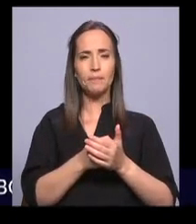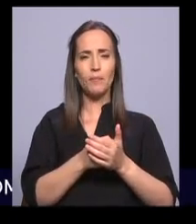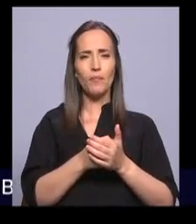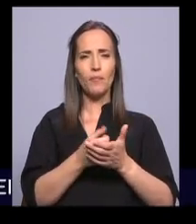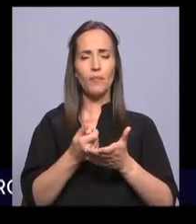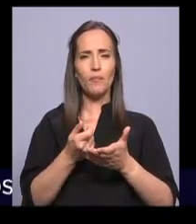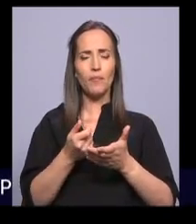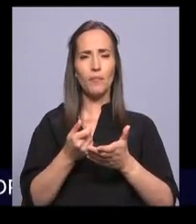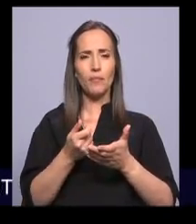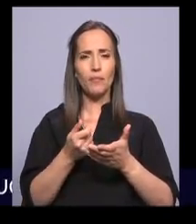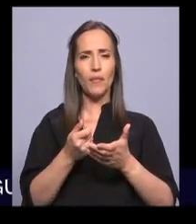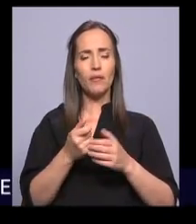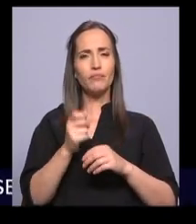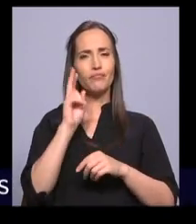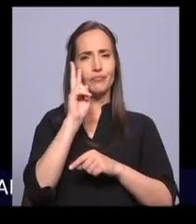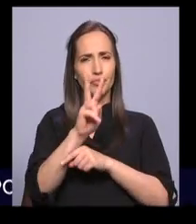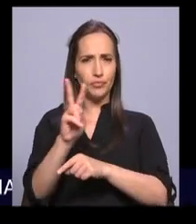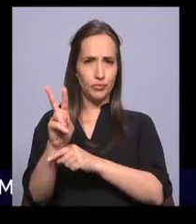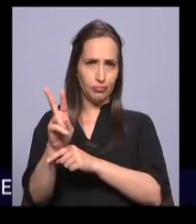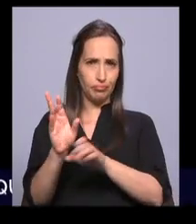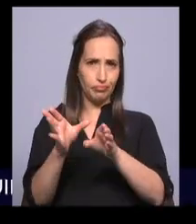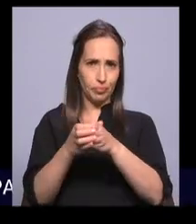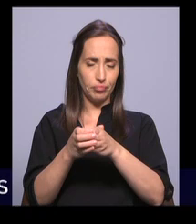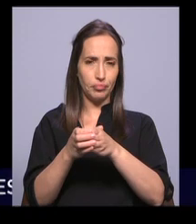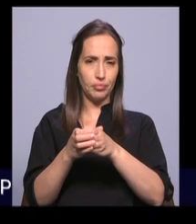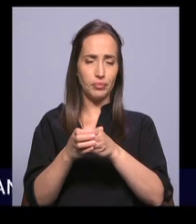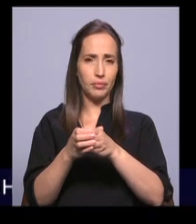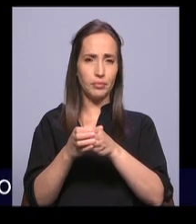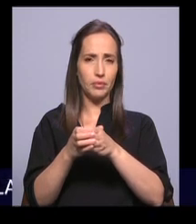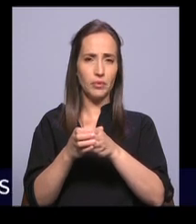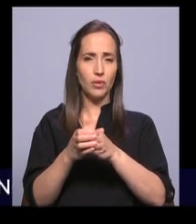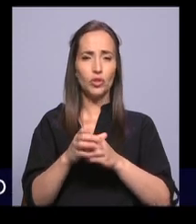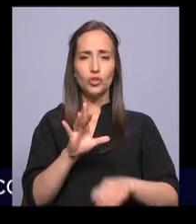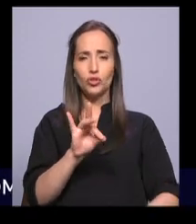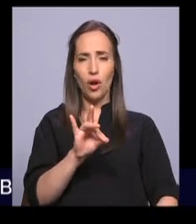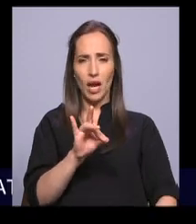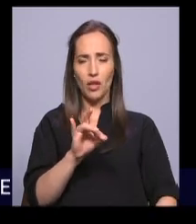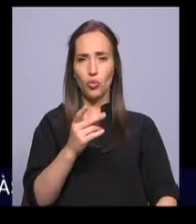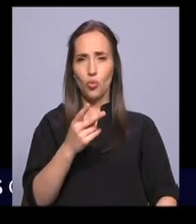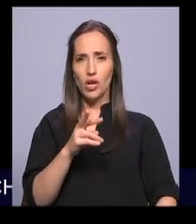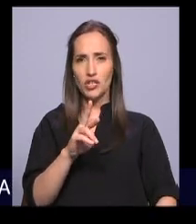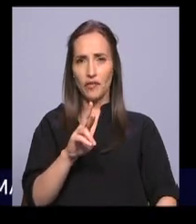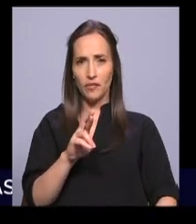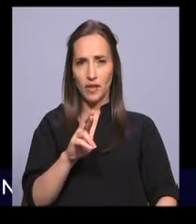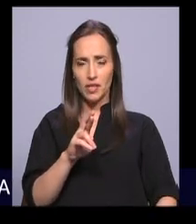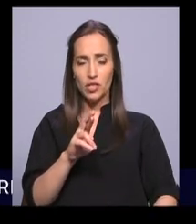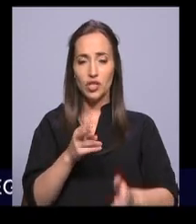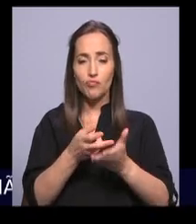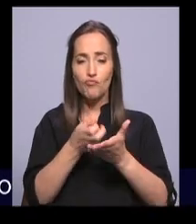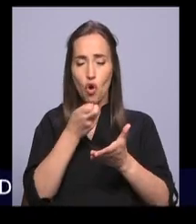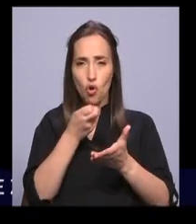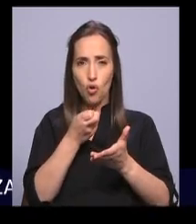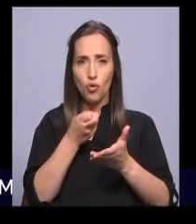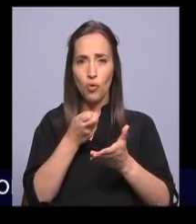japonesa, a Hayabusa 2, e que chegou a tocar 2 vezes neste asteroide e recolher amostras